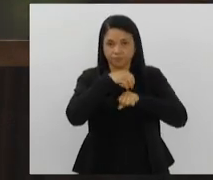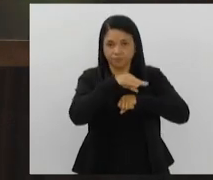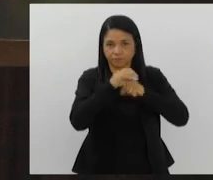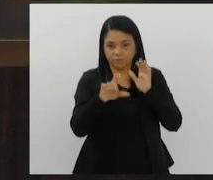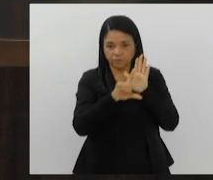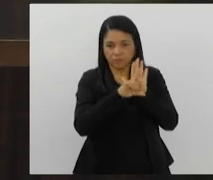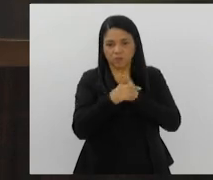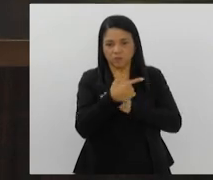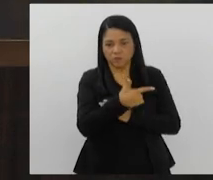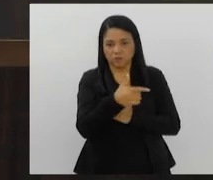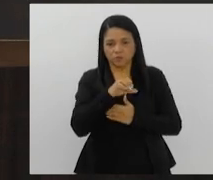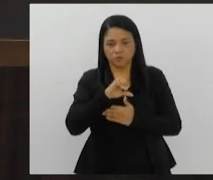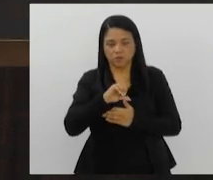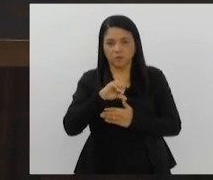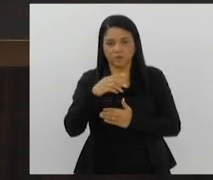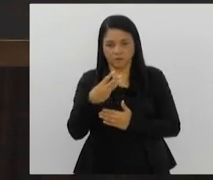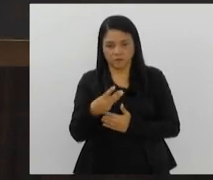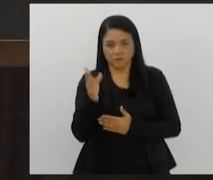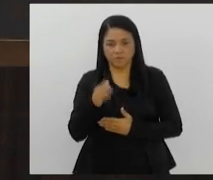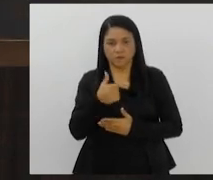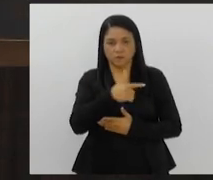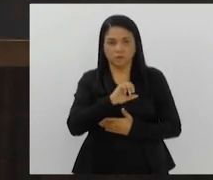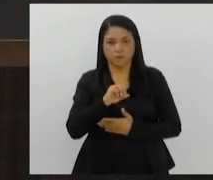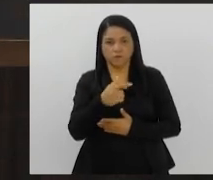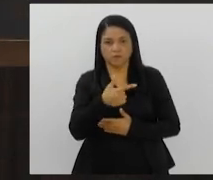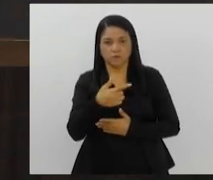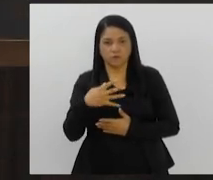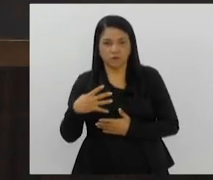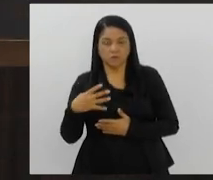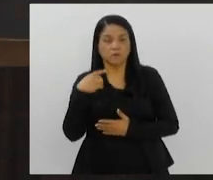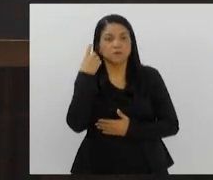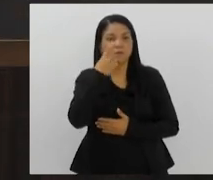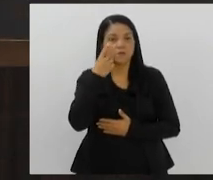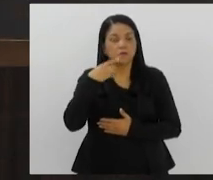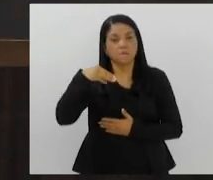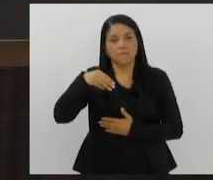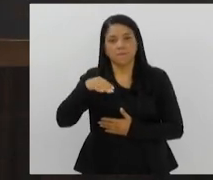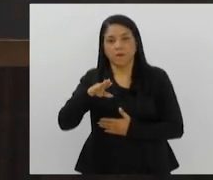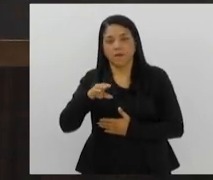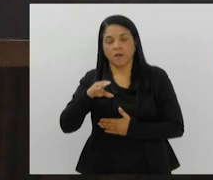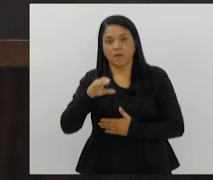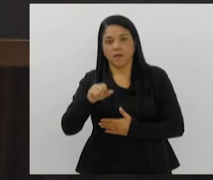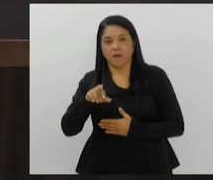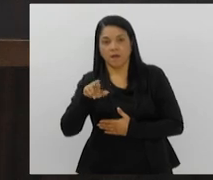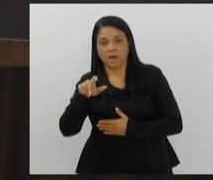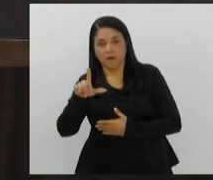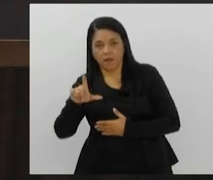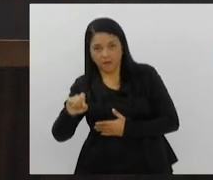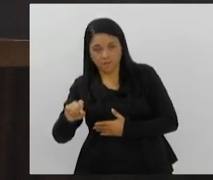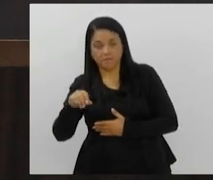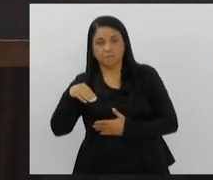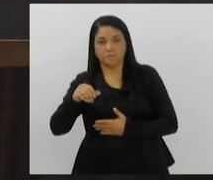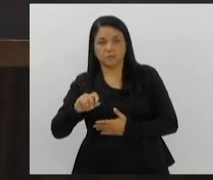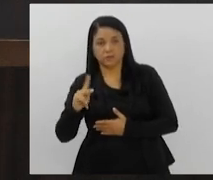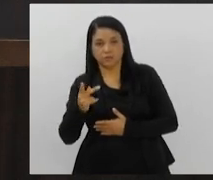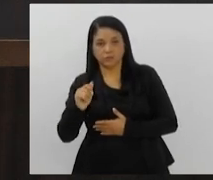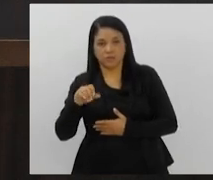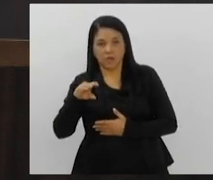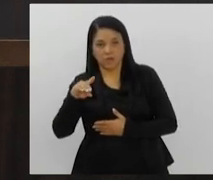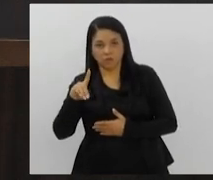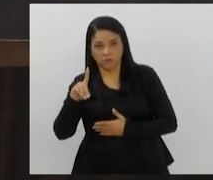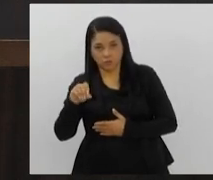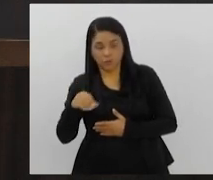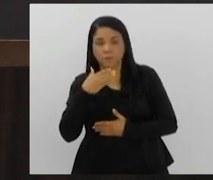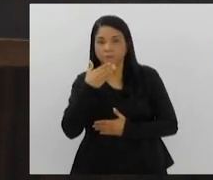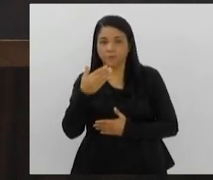legislativa número 293 de 2024, de autoria da deputada Carla Machado, que solicita ao excelentíssimo senhor governador do Estado do Rio de